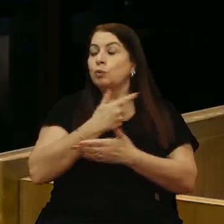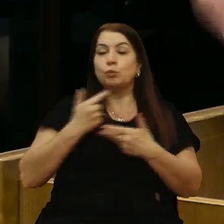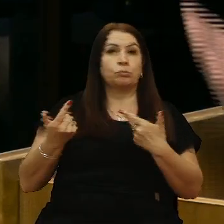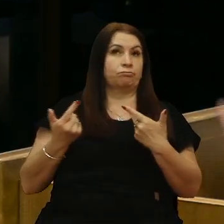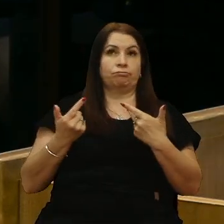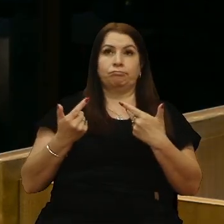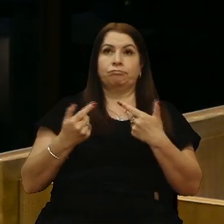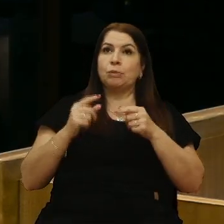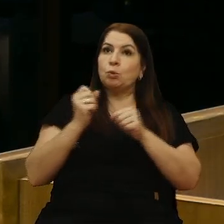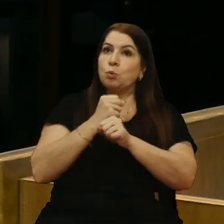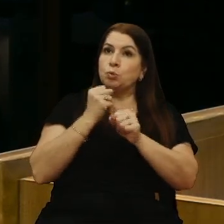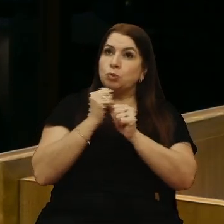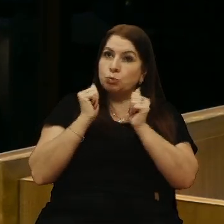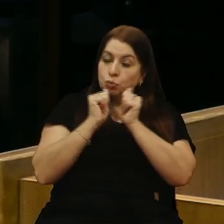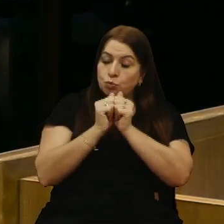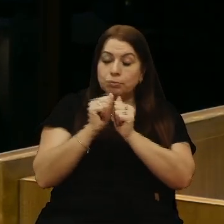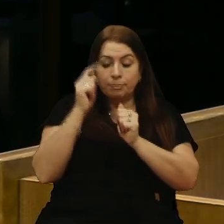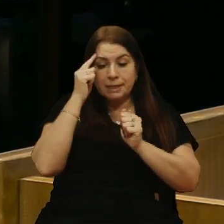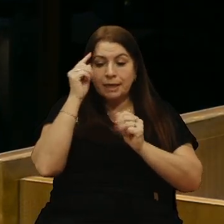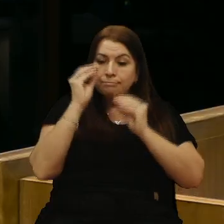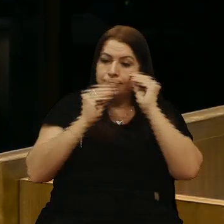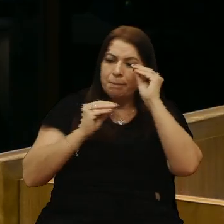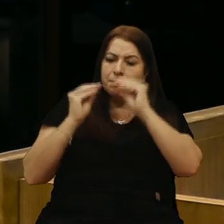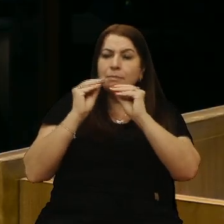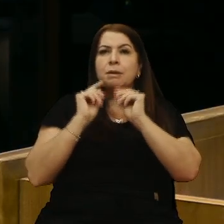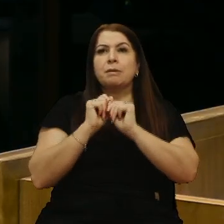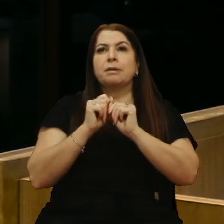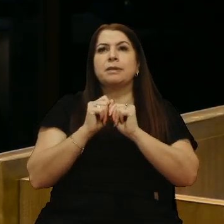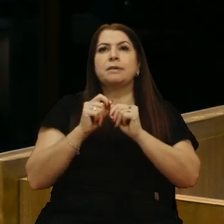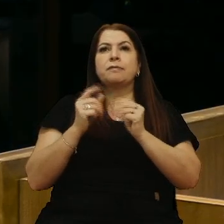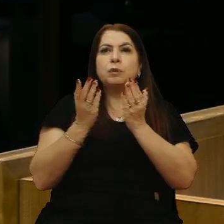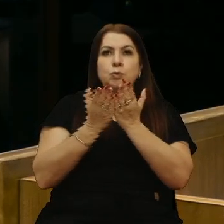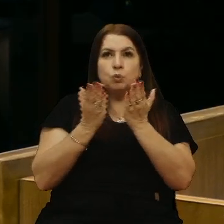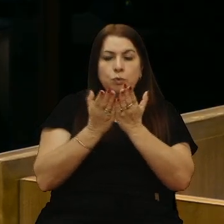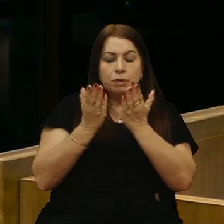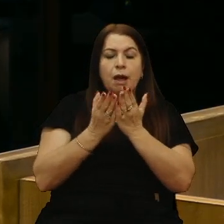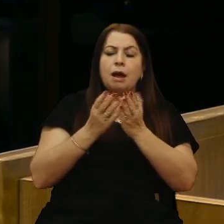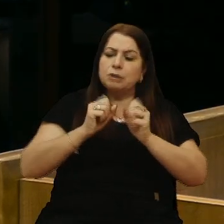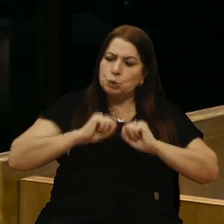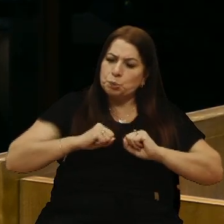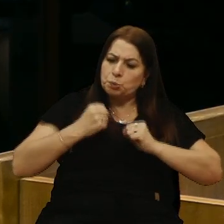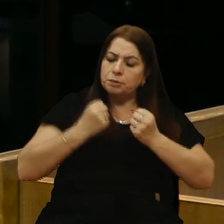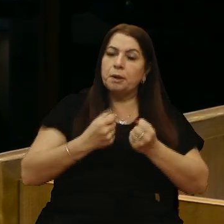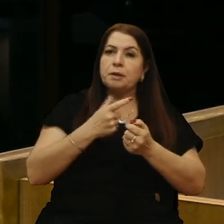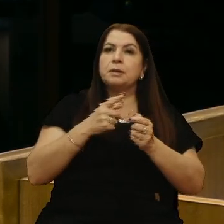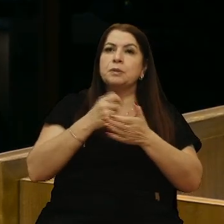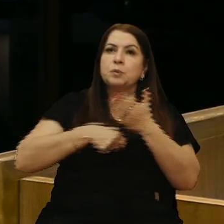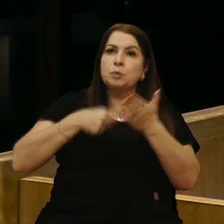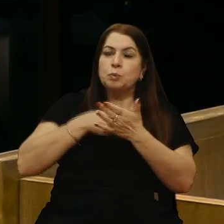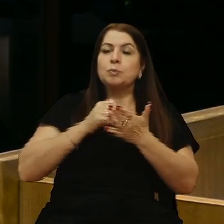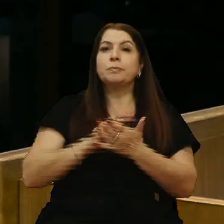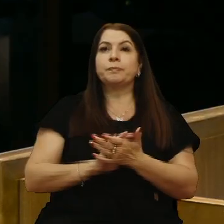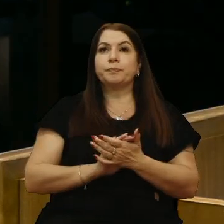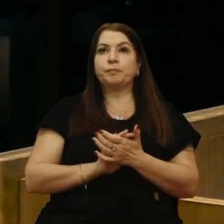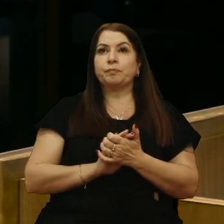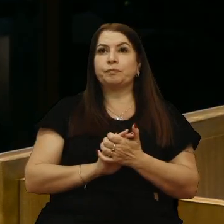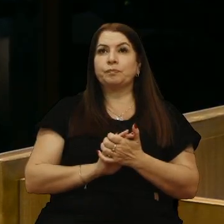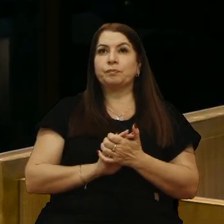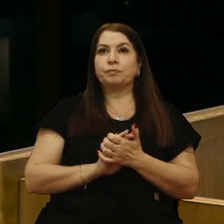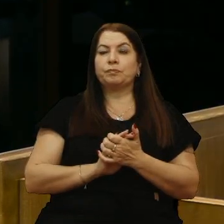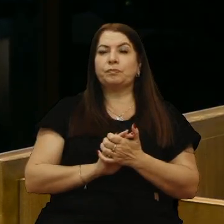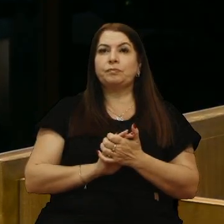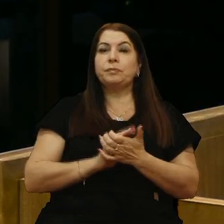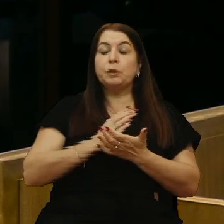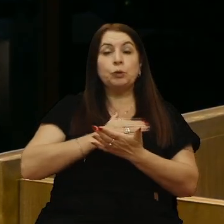história toda construída junto fez com que eu me debruçasse de corpo e alma em cima dessa luta e dei o